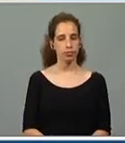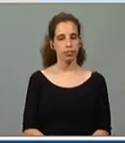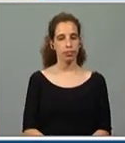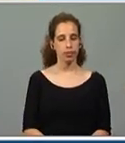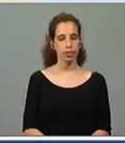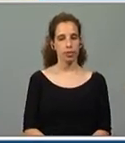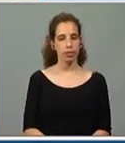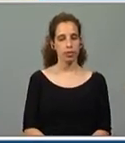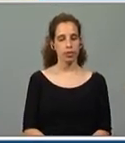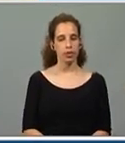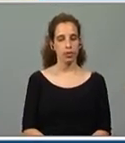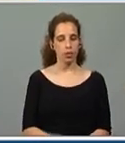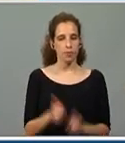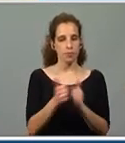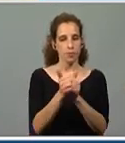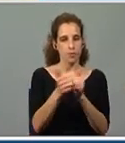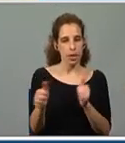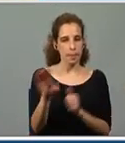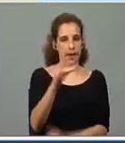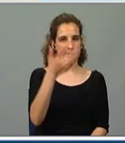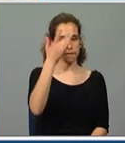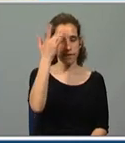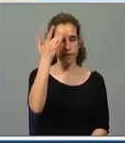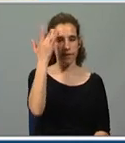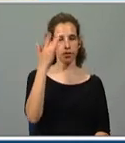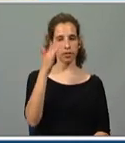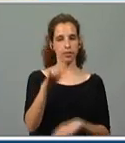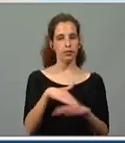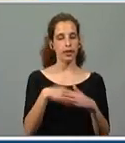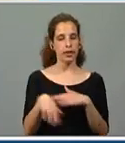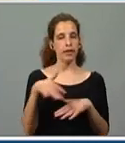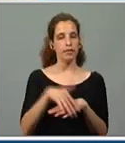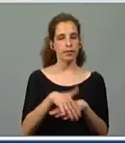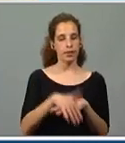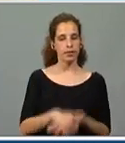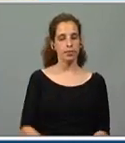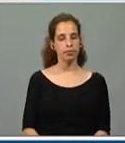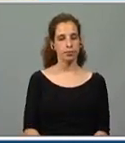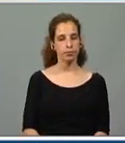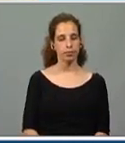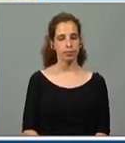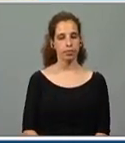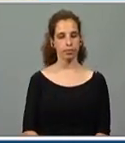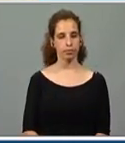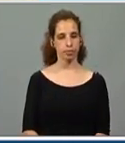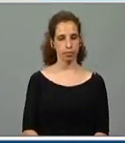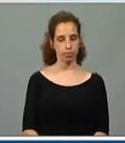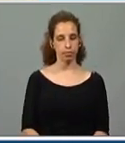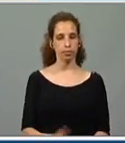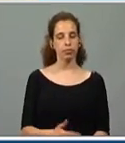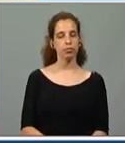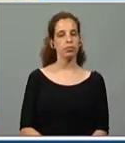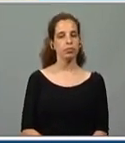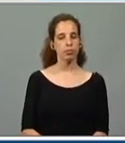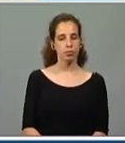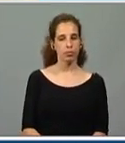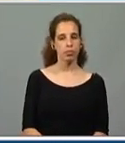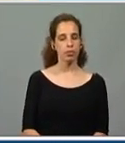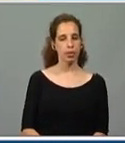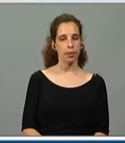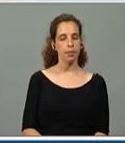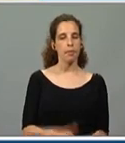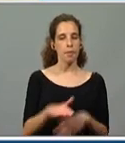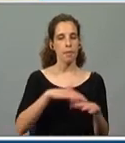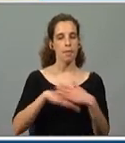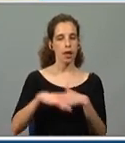afastamento para mais facilmente se proceder à filtração. Vamos colocar, portanto, para proceder